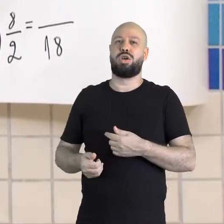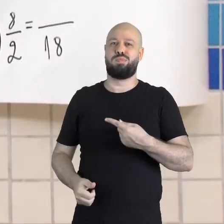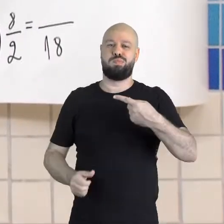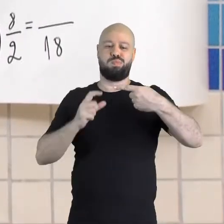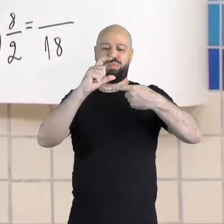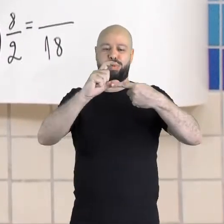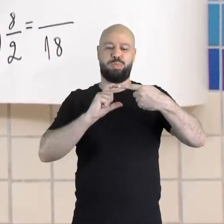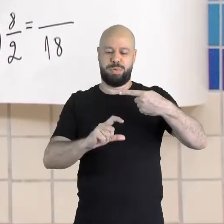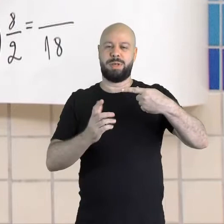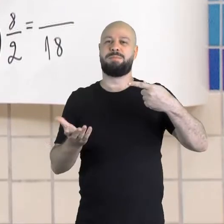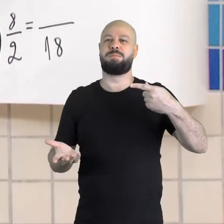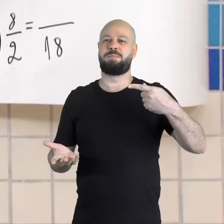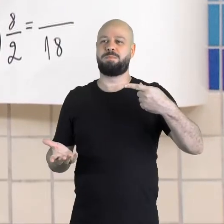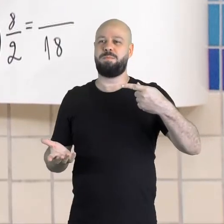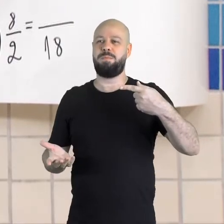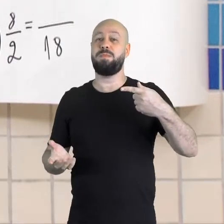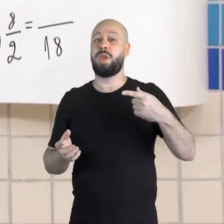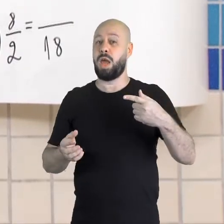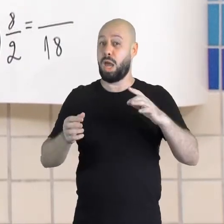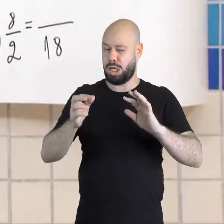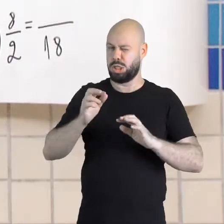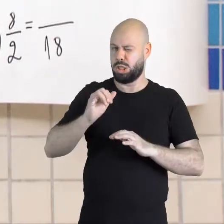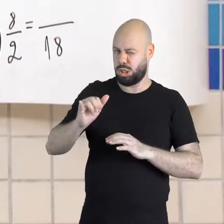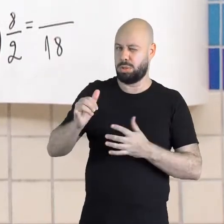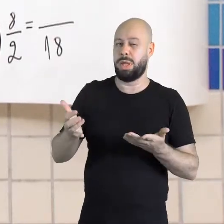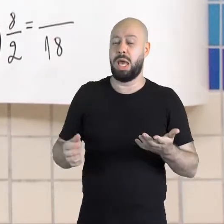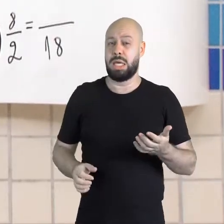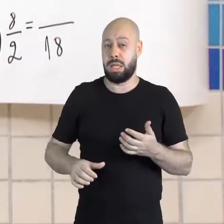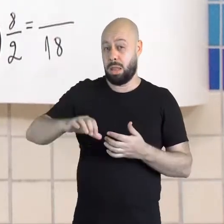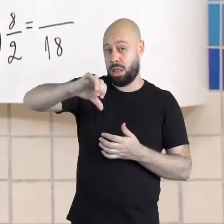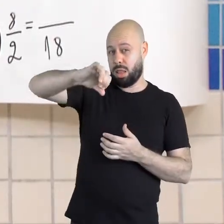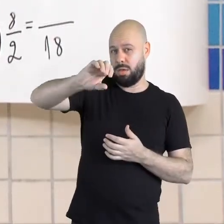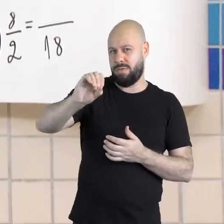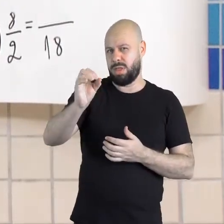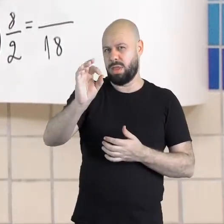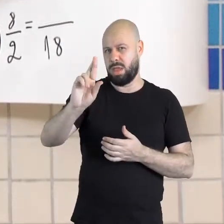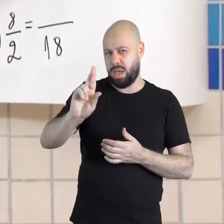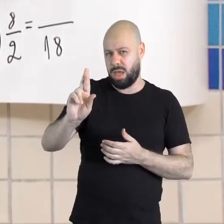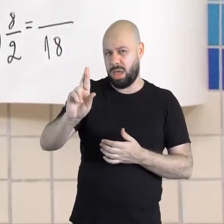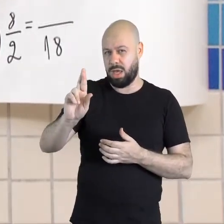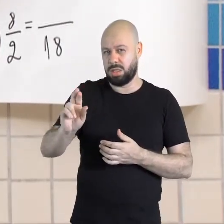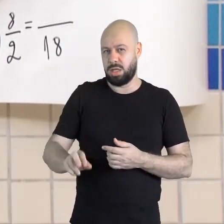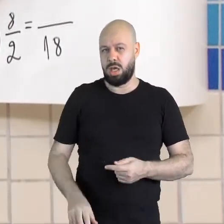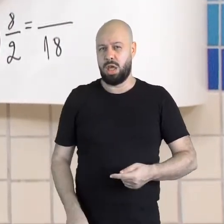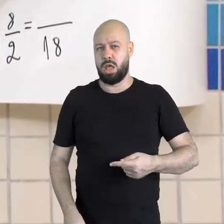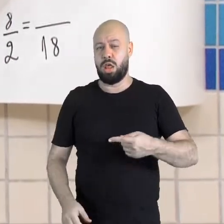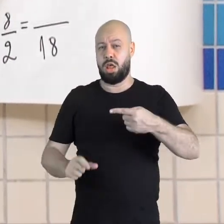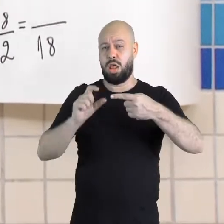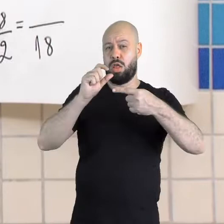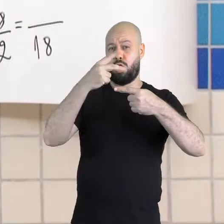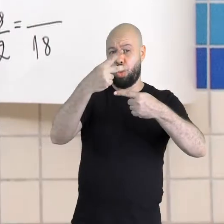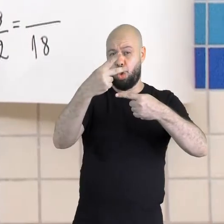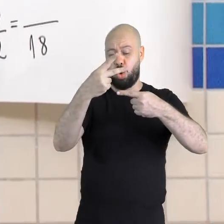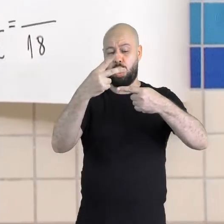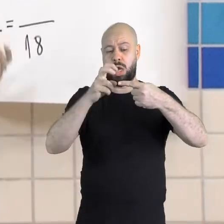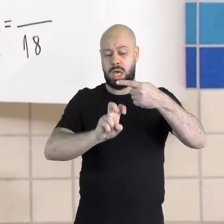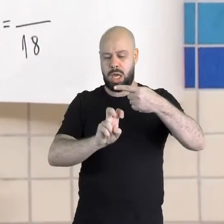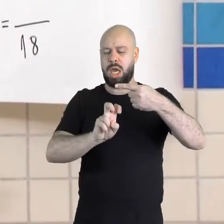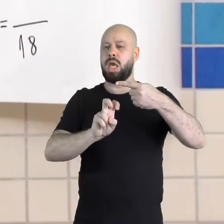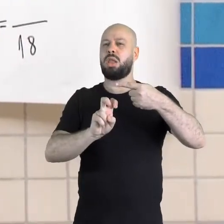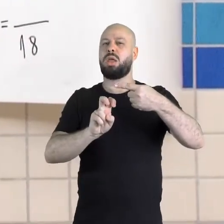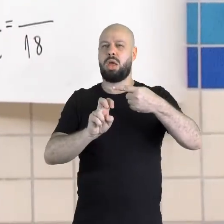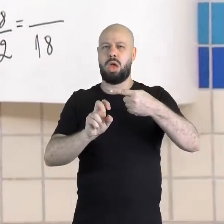fração. Ele disse assim, ó, desses R$ 90, 2/5 eu gasto todo mês com